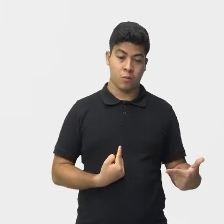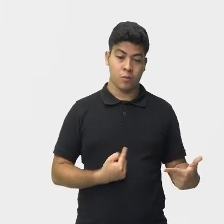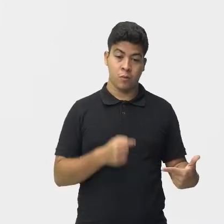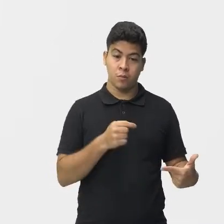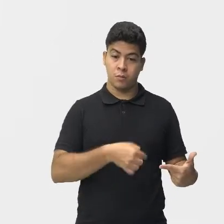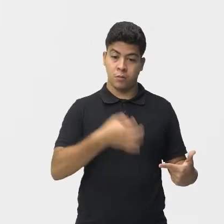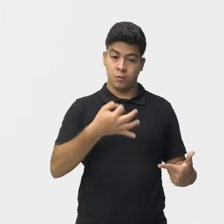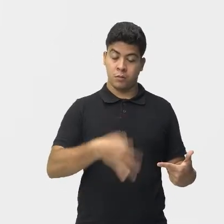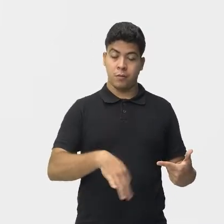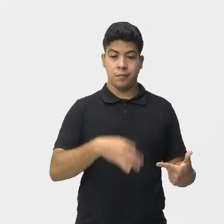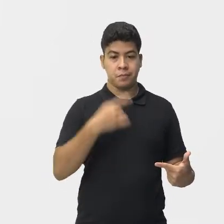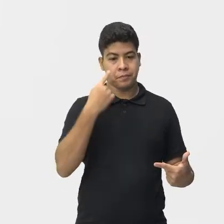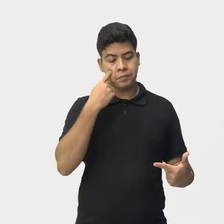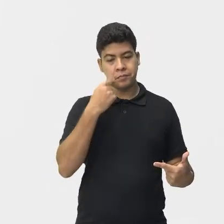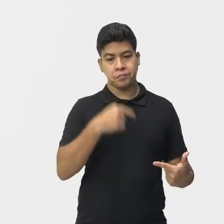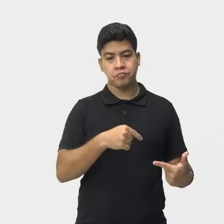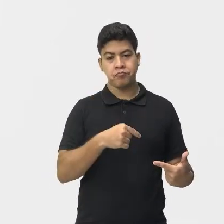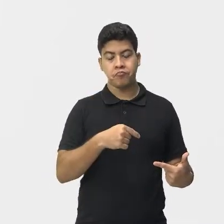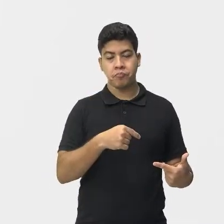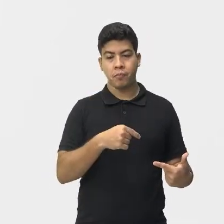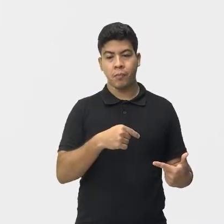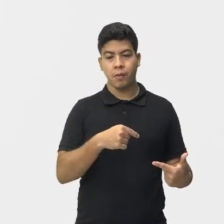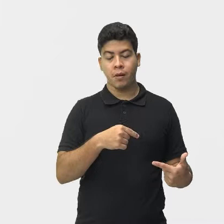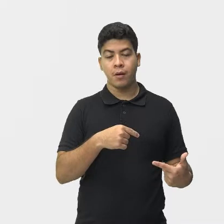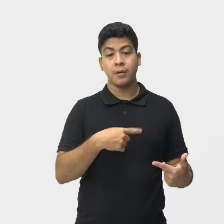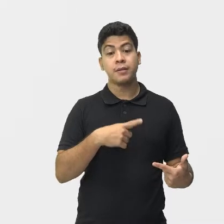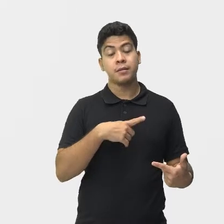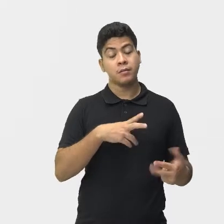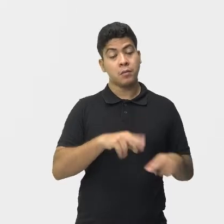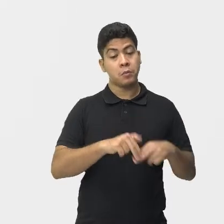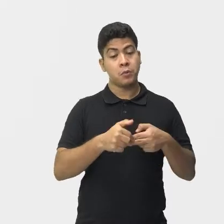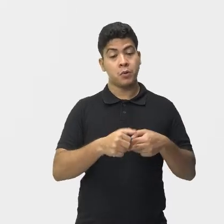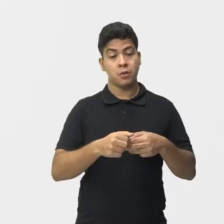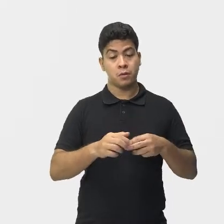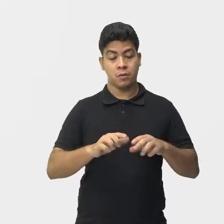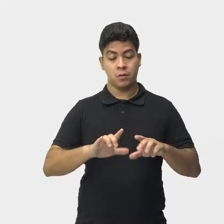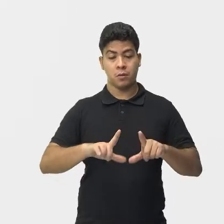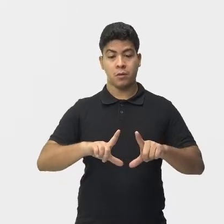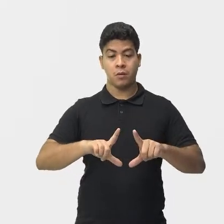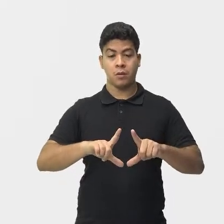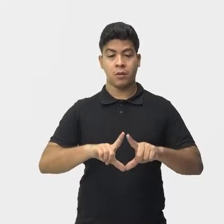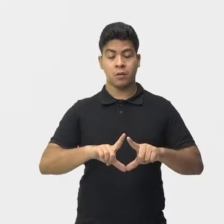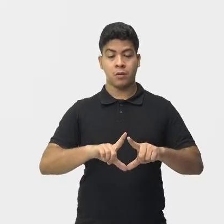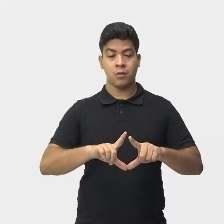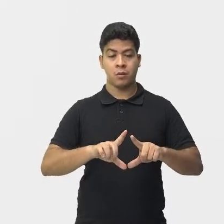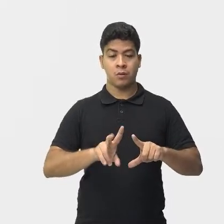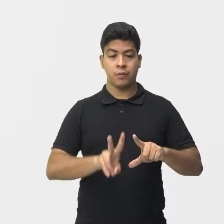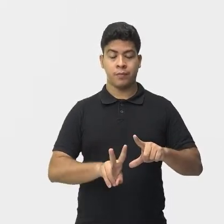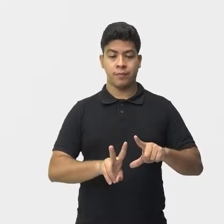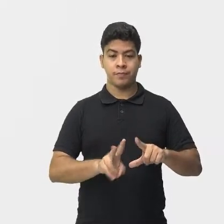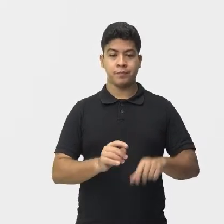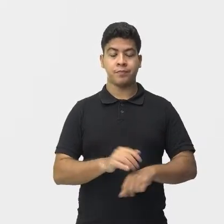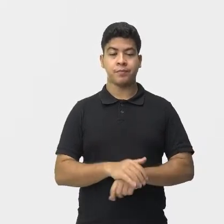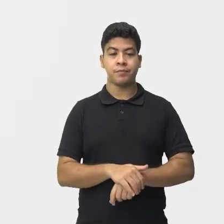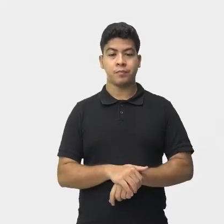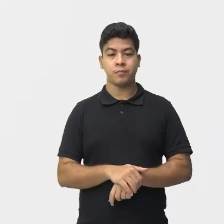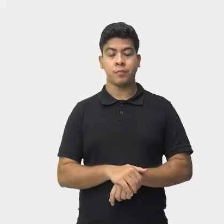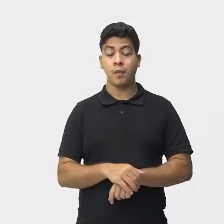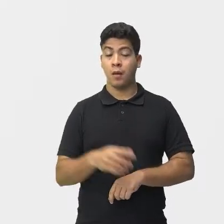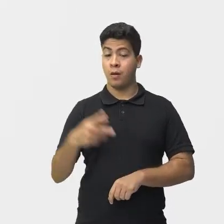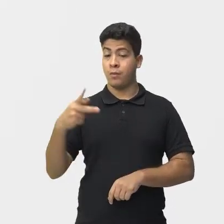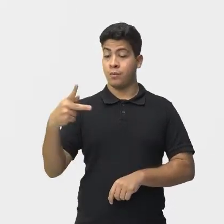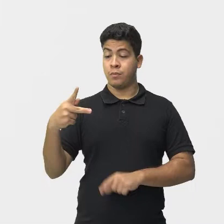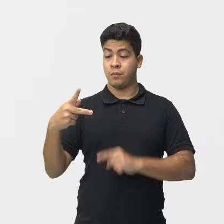uma variação do volume. Nesse caso, o volume aumentou de V1 para V2. Mas a pressão, veja só,